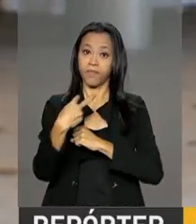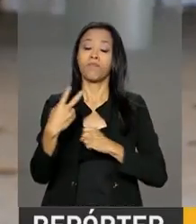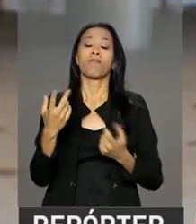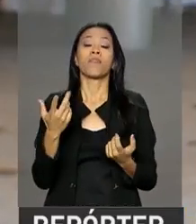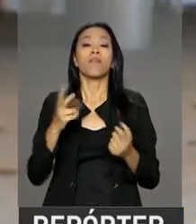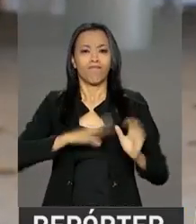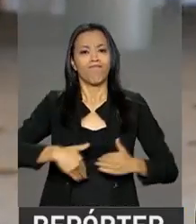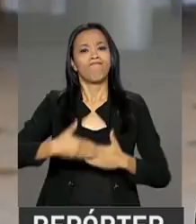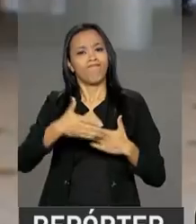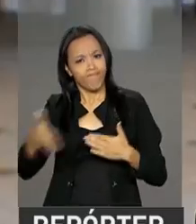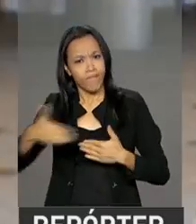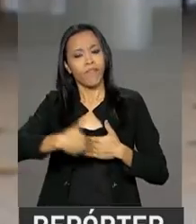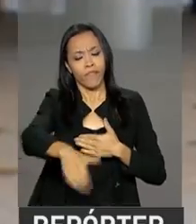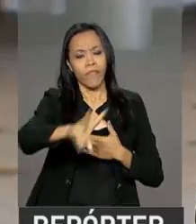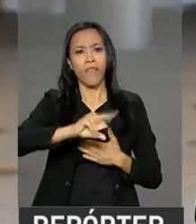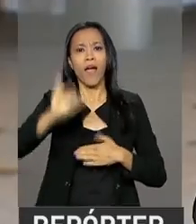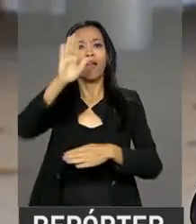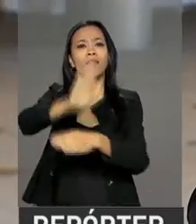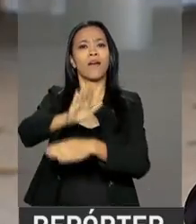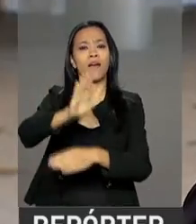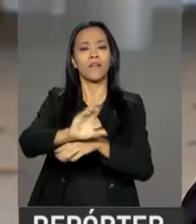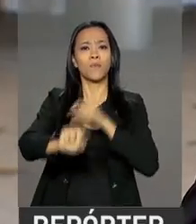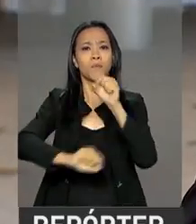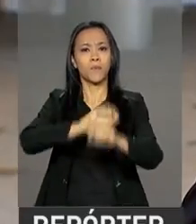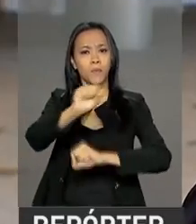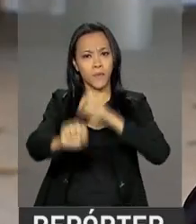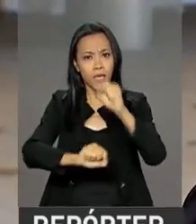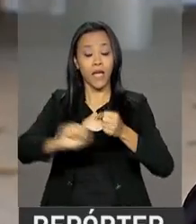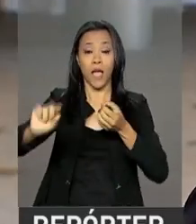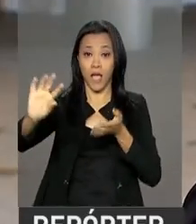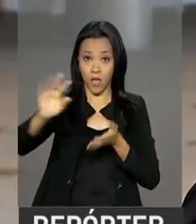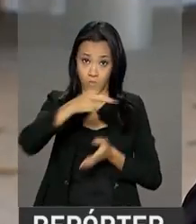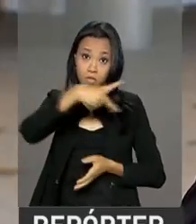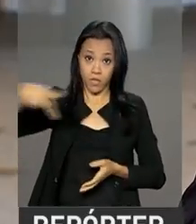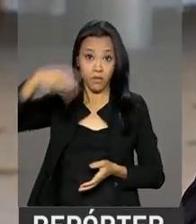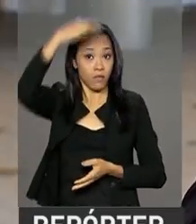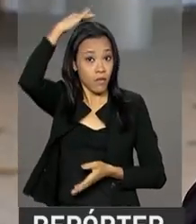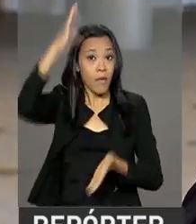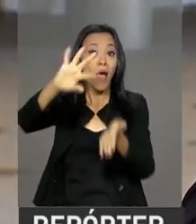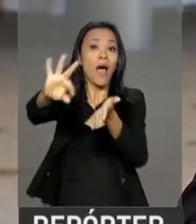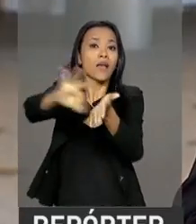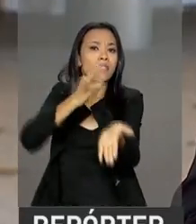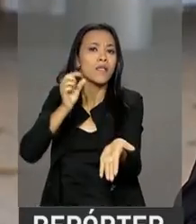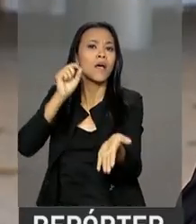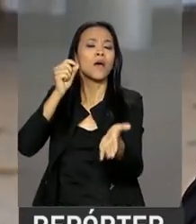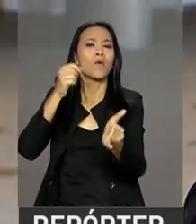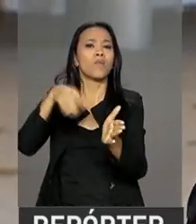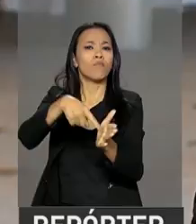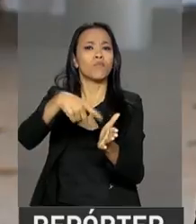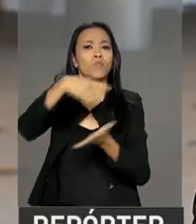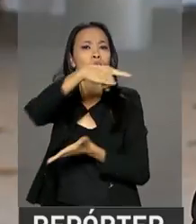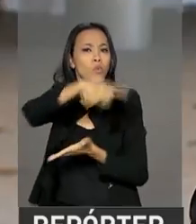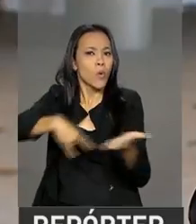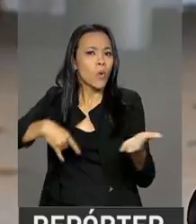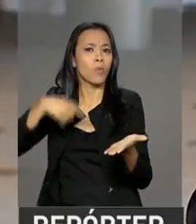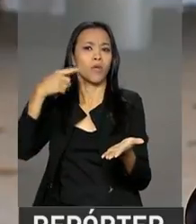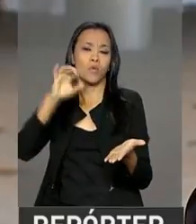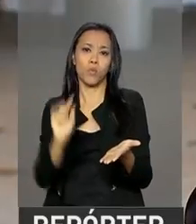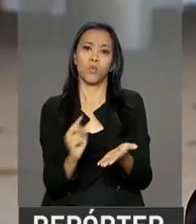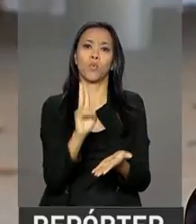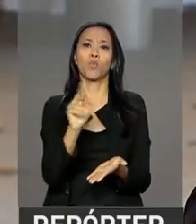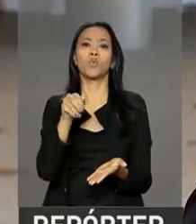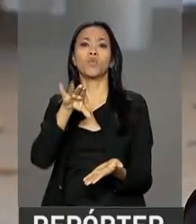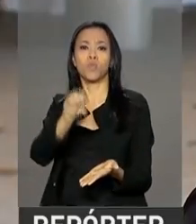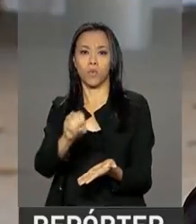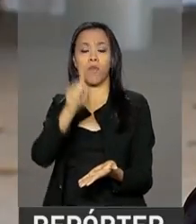tem vai sancionar hoje no começo da tarde a lei do documento de identificação única do cidadão essa lei foi aprovada lá no